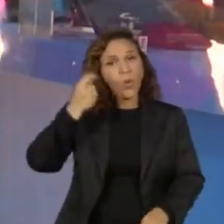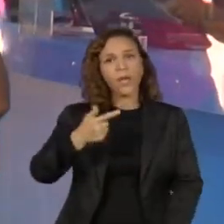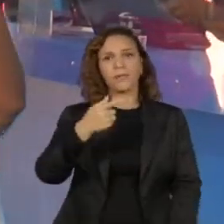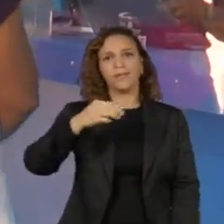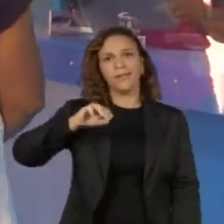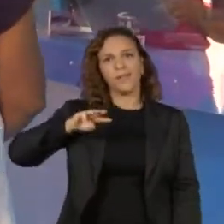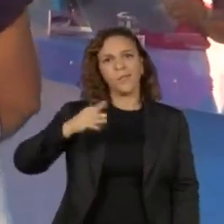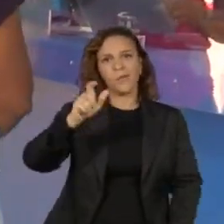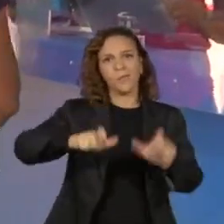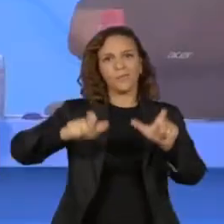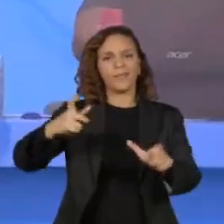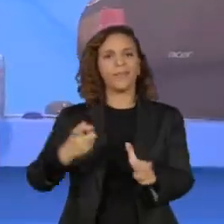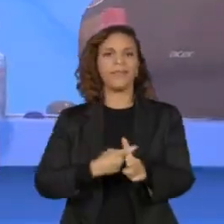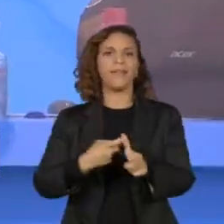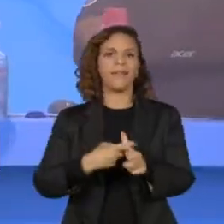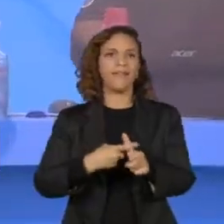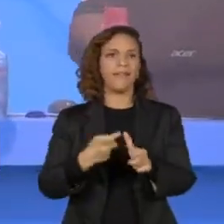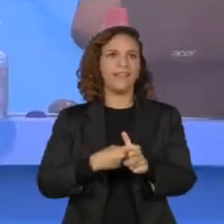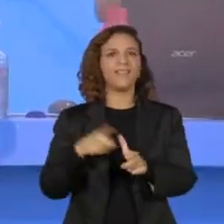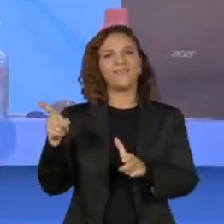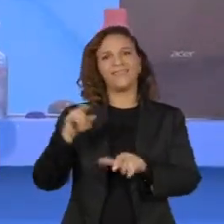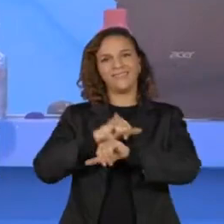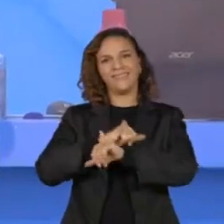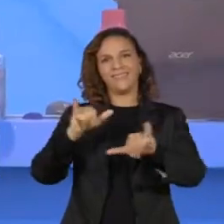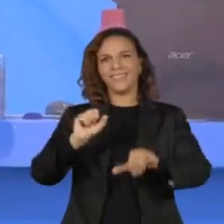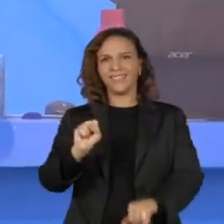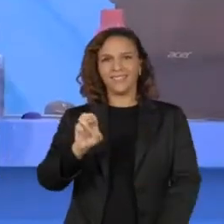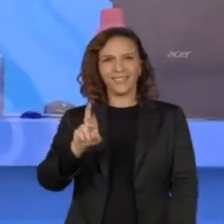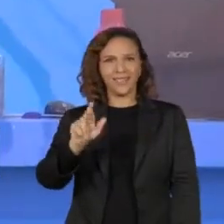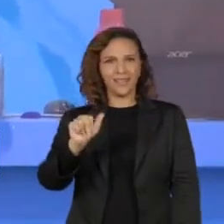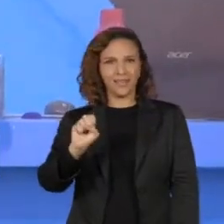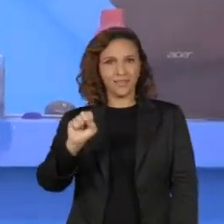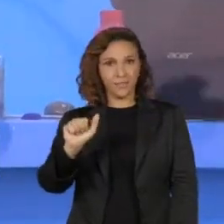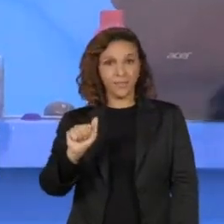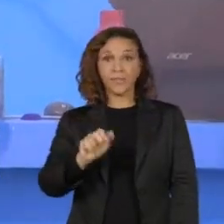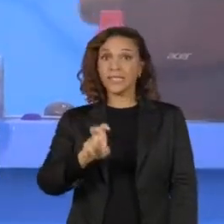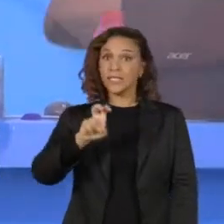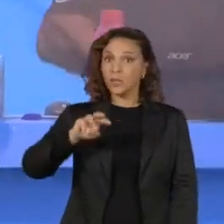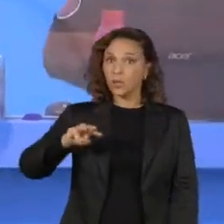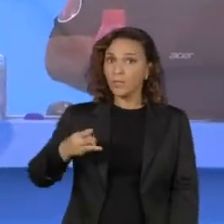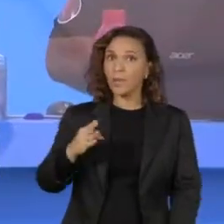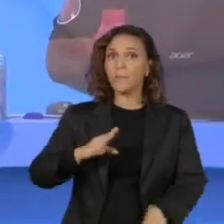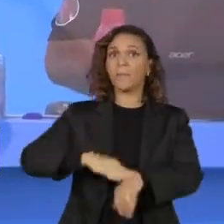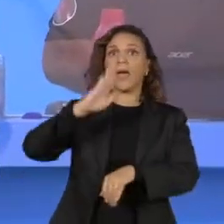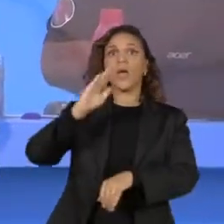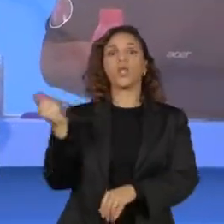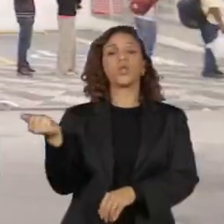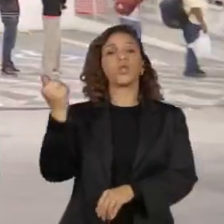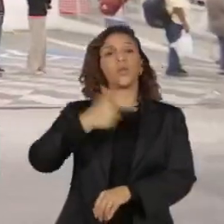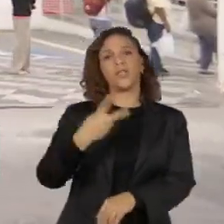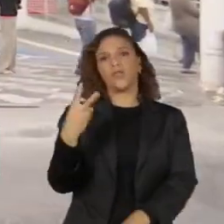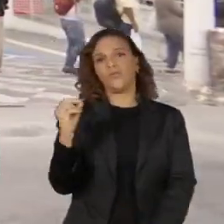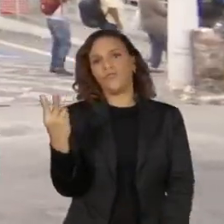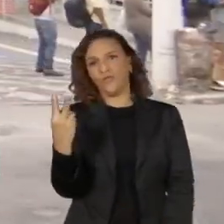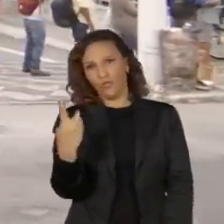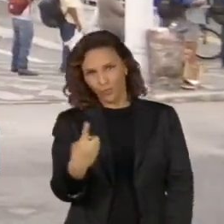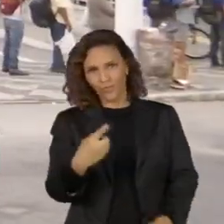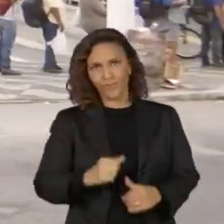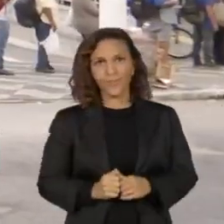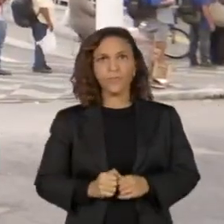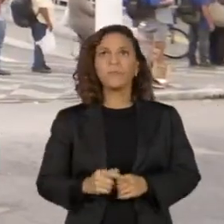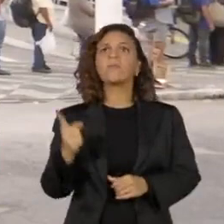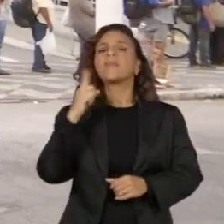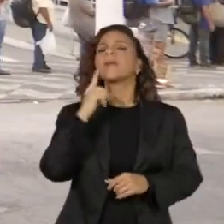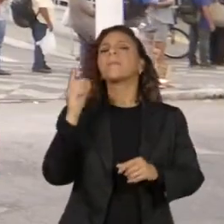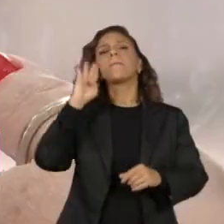de pessoas inadimplentes, segundo a Serasa. Quase 5 milhões a mais do que o registrado há um ano. A maior parte das